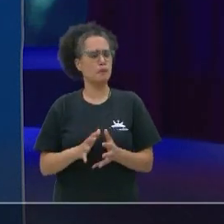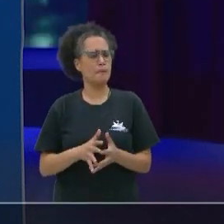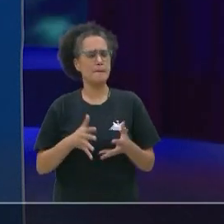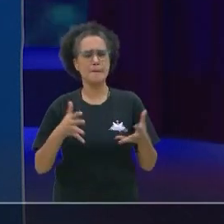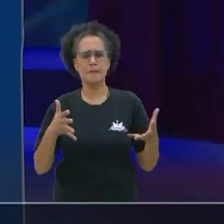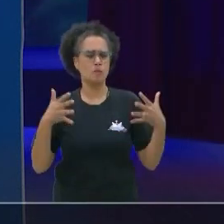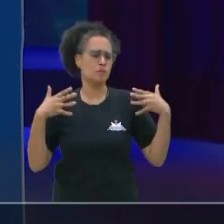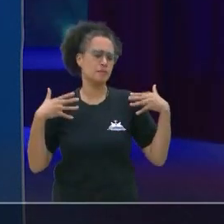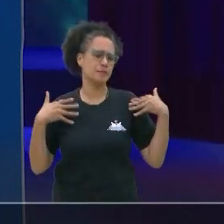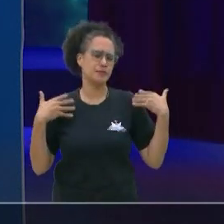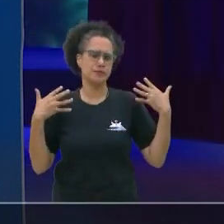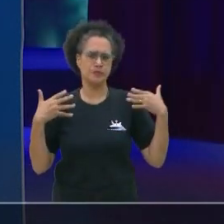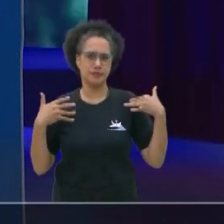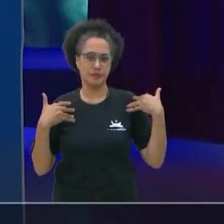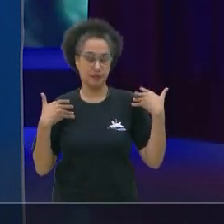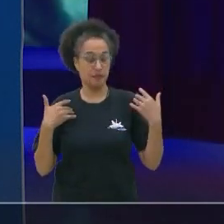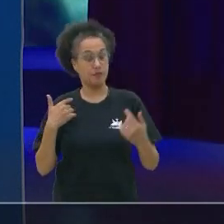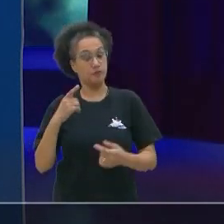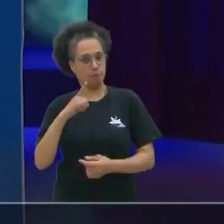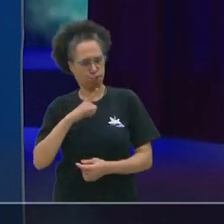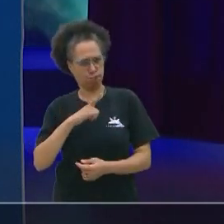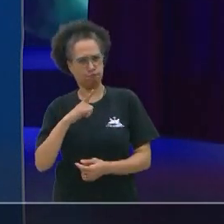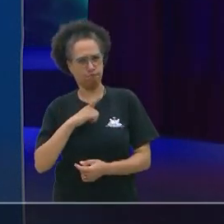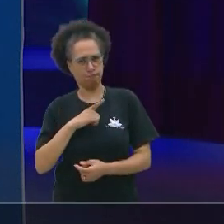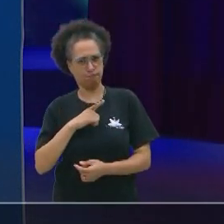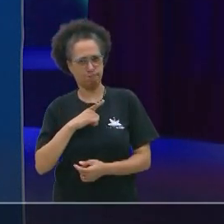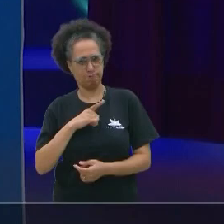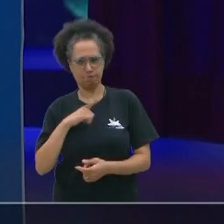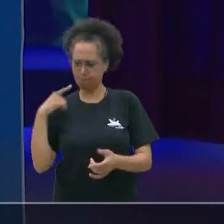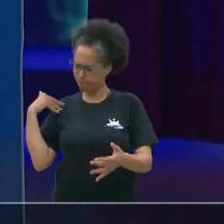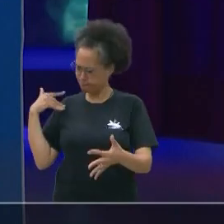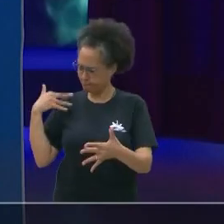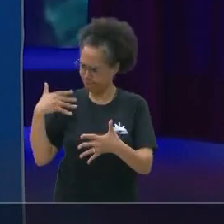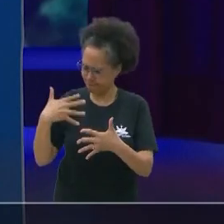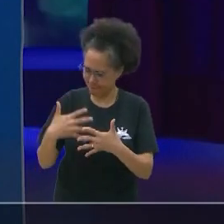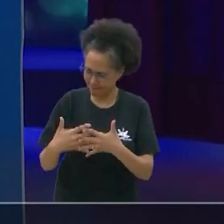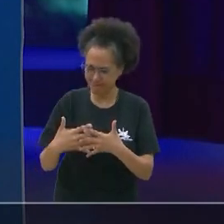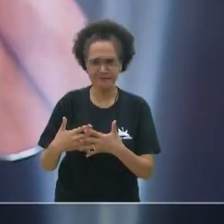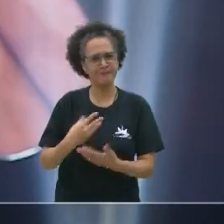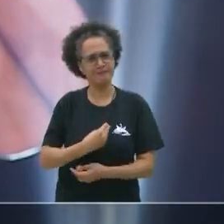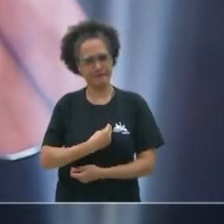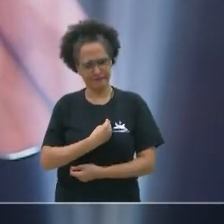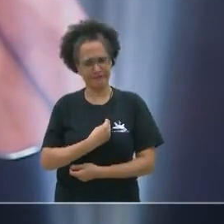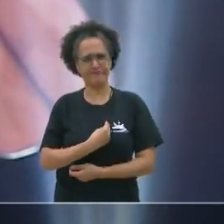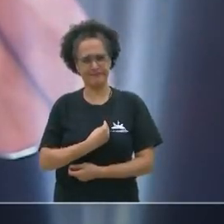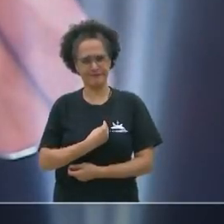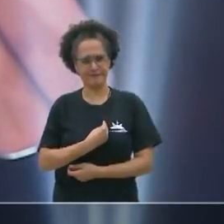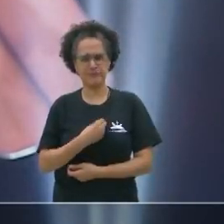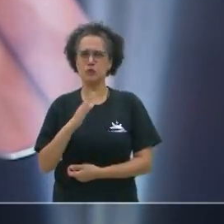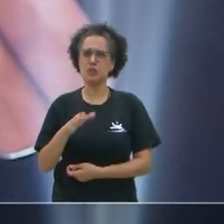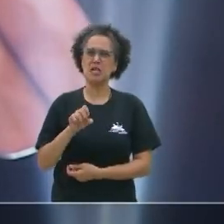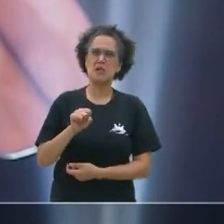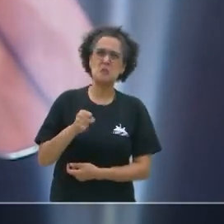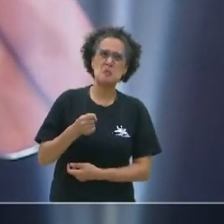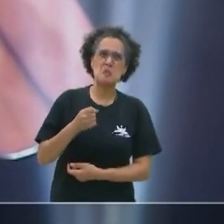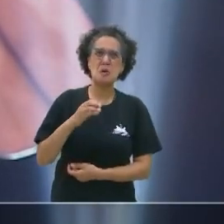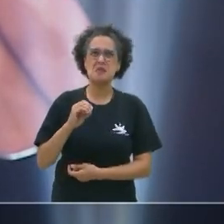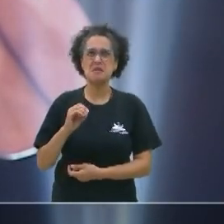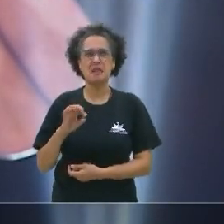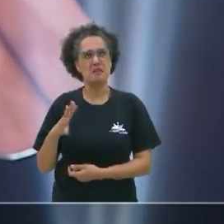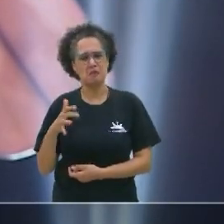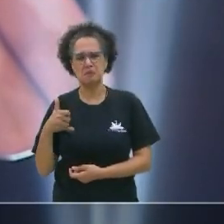alegria que eu tenho em toda a minha caminhada de vida e já nos